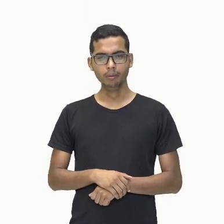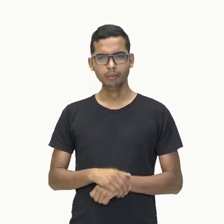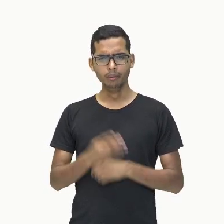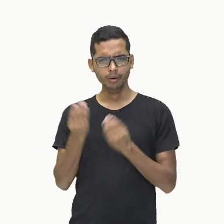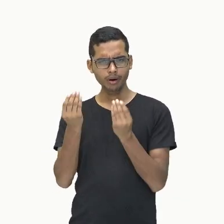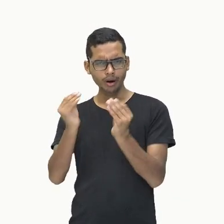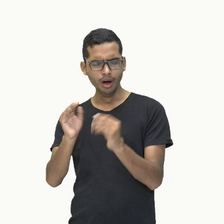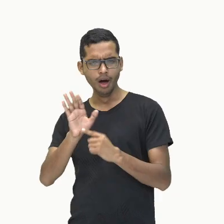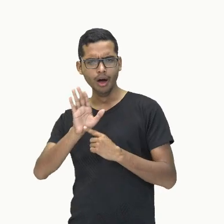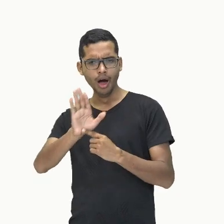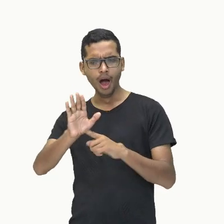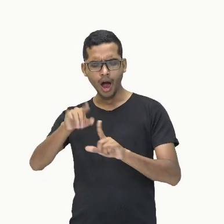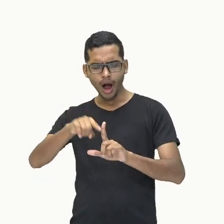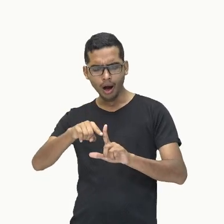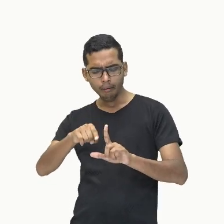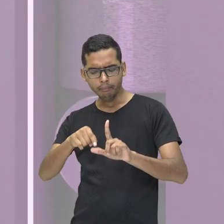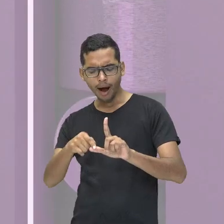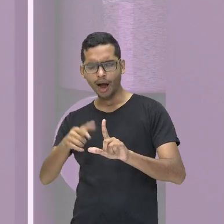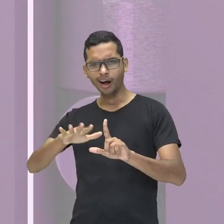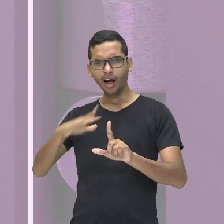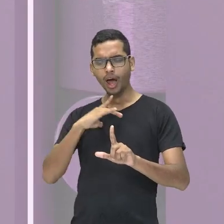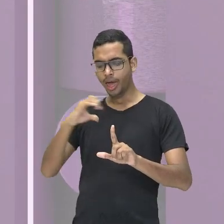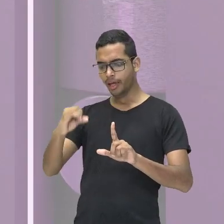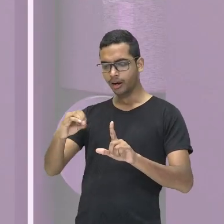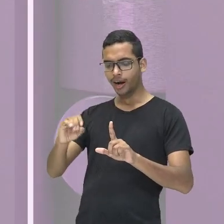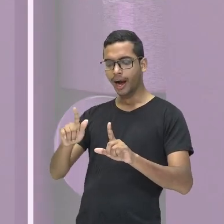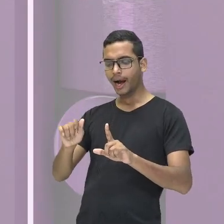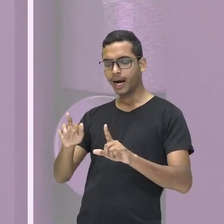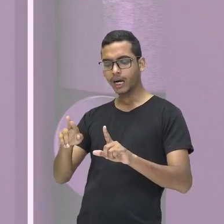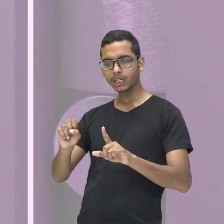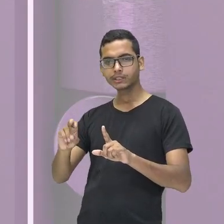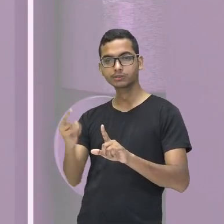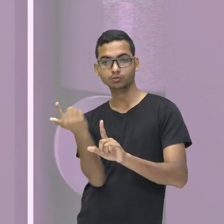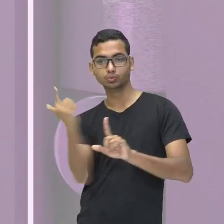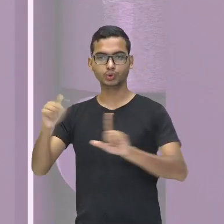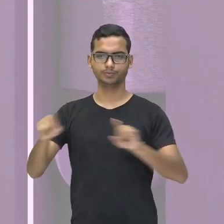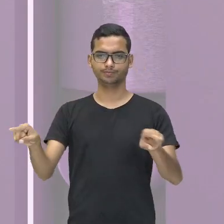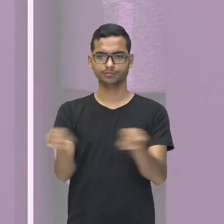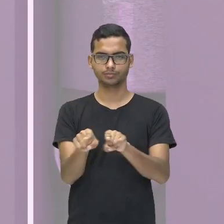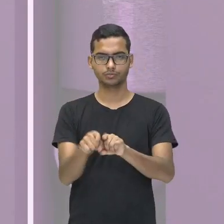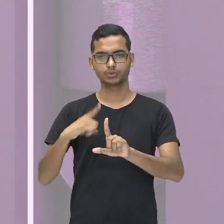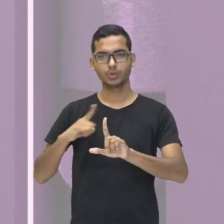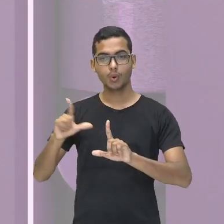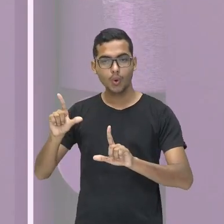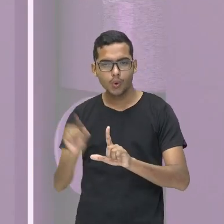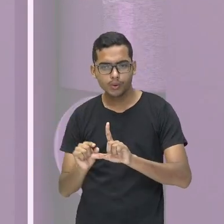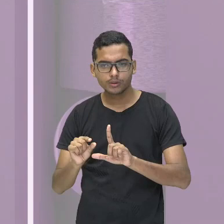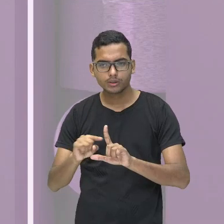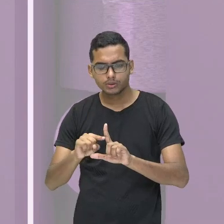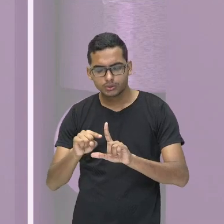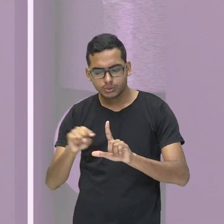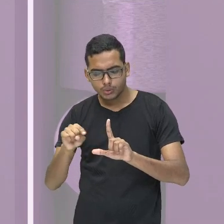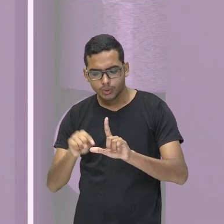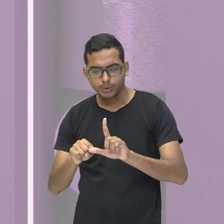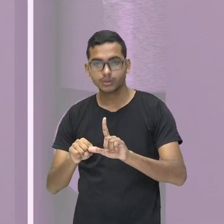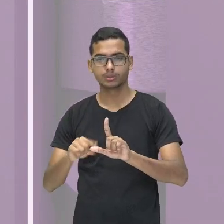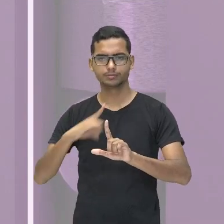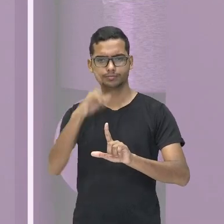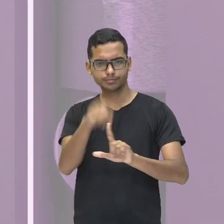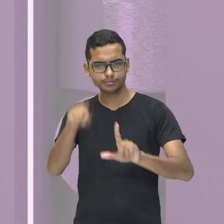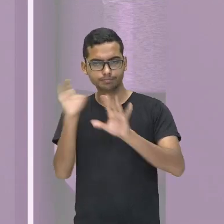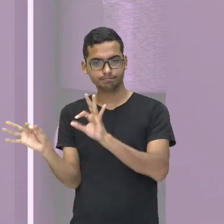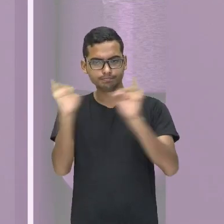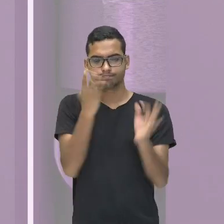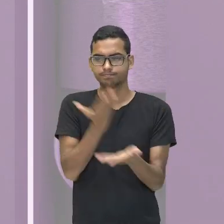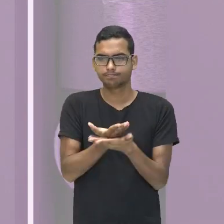projeção com uma abertura maior do que 90 graus e a outra menor do que 90 graus, vocês viram ali no